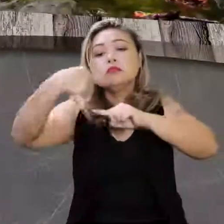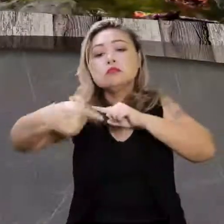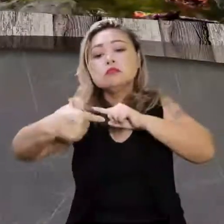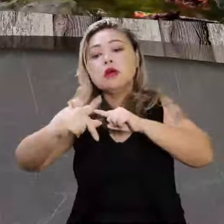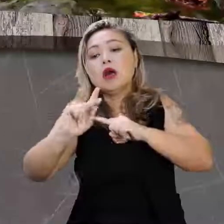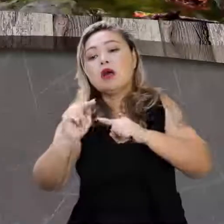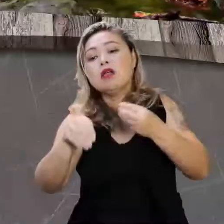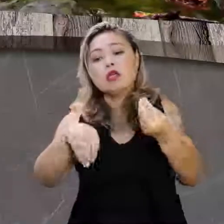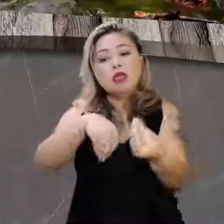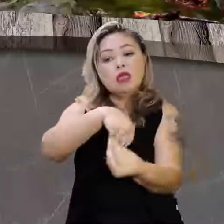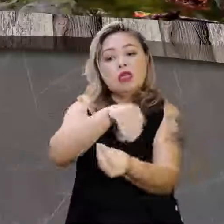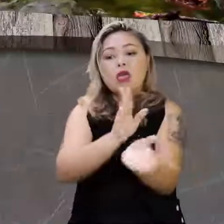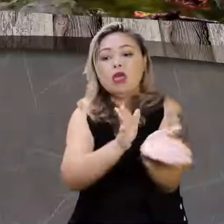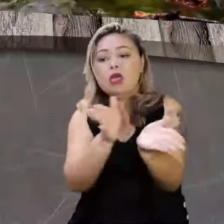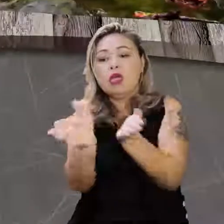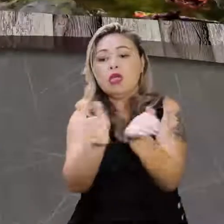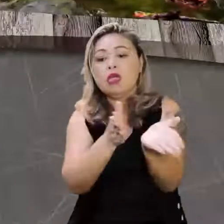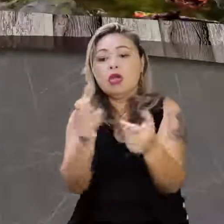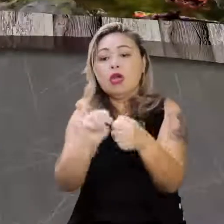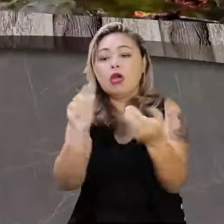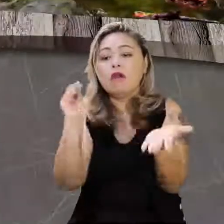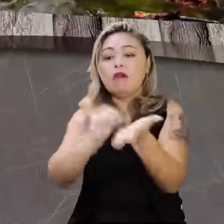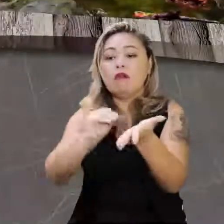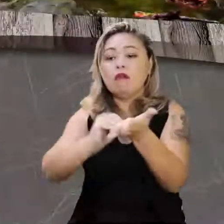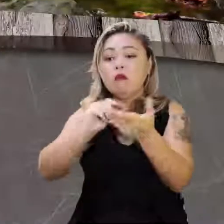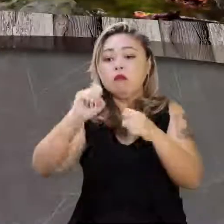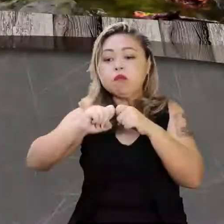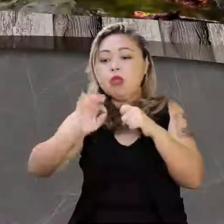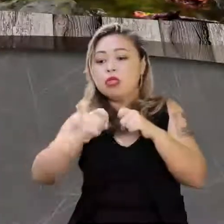de híbridos, estéreis.